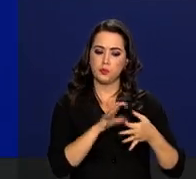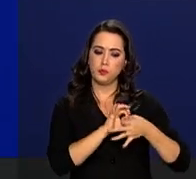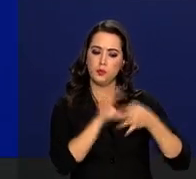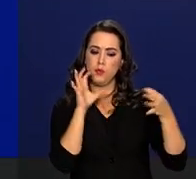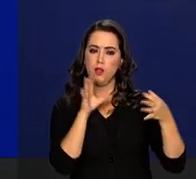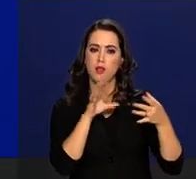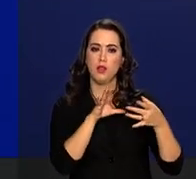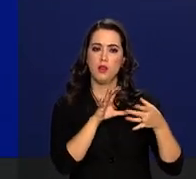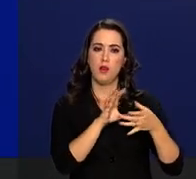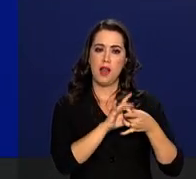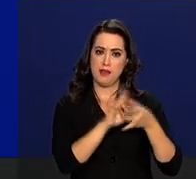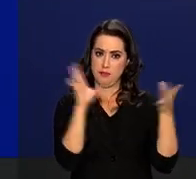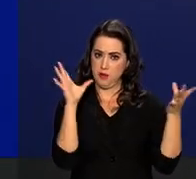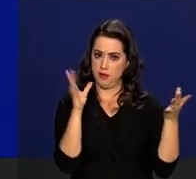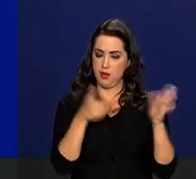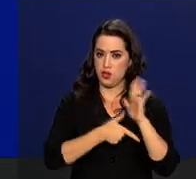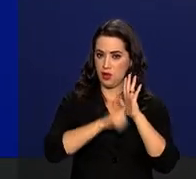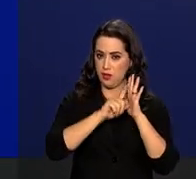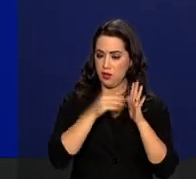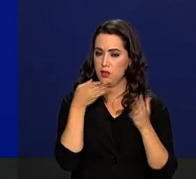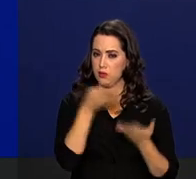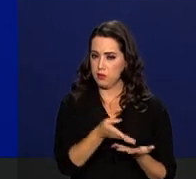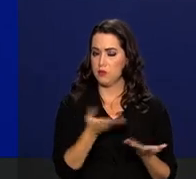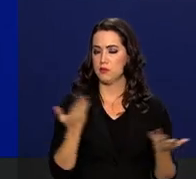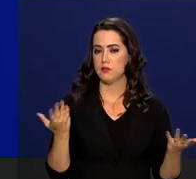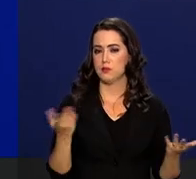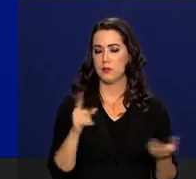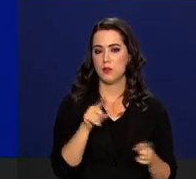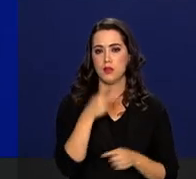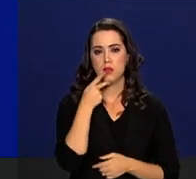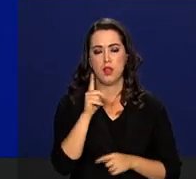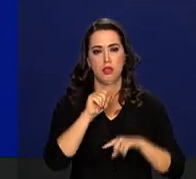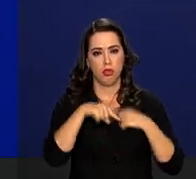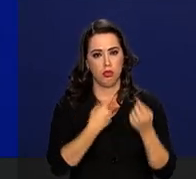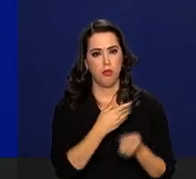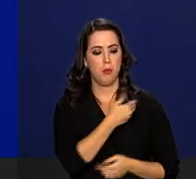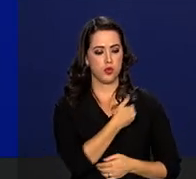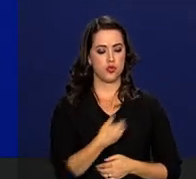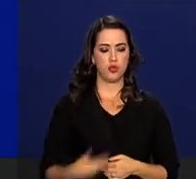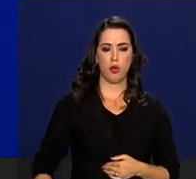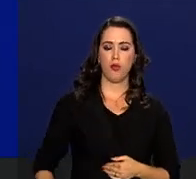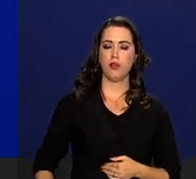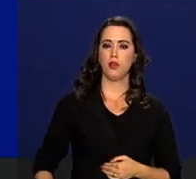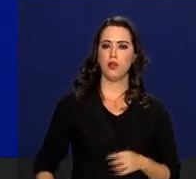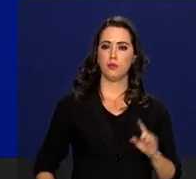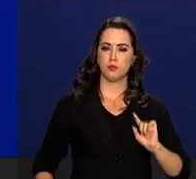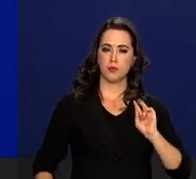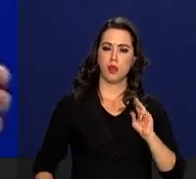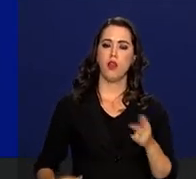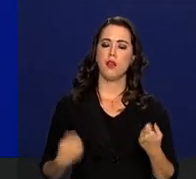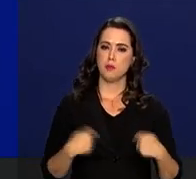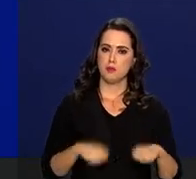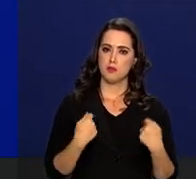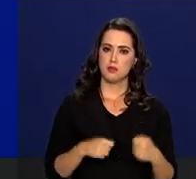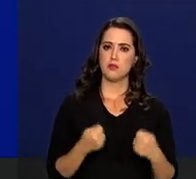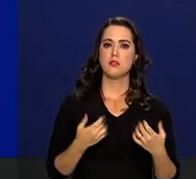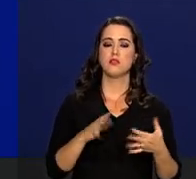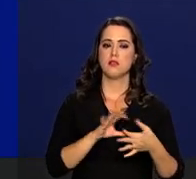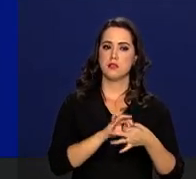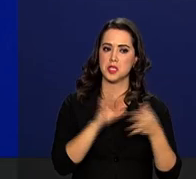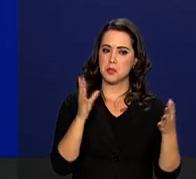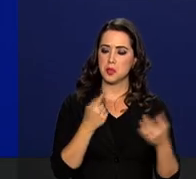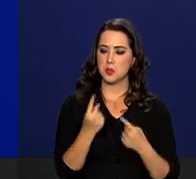veio a República, especialmente, e se reconheceu a autonomia, nada se mais fez do que reconhecer aquilo que